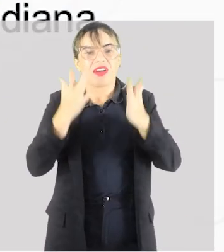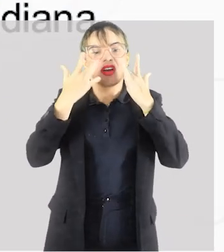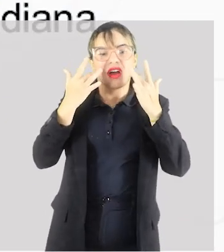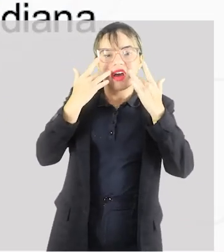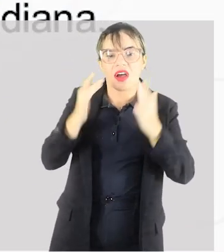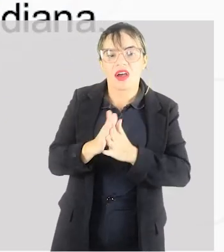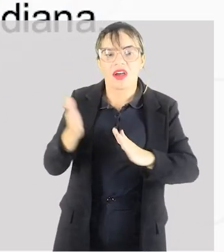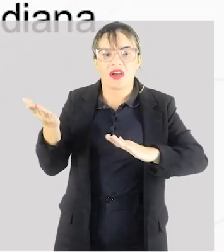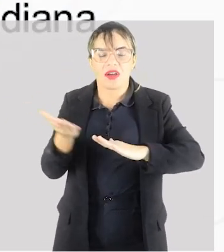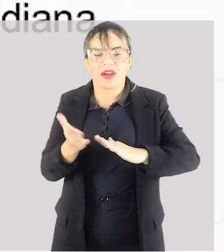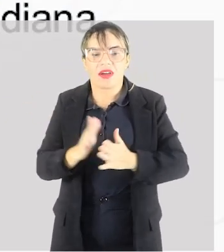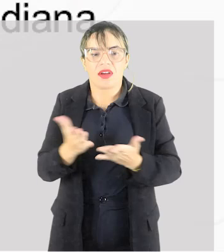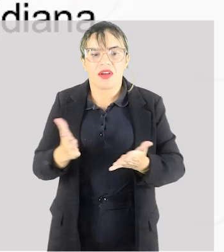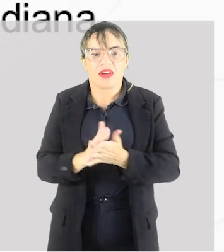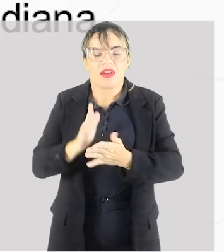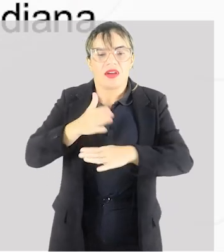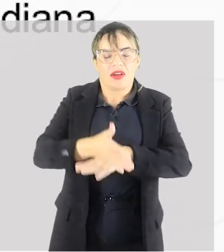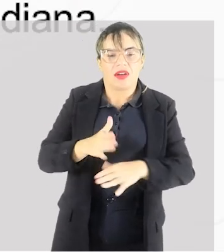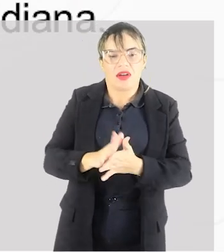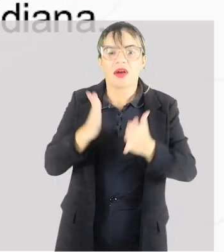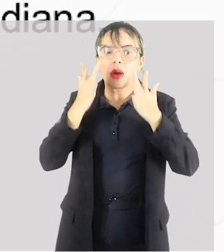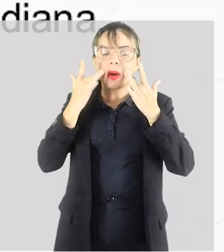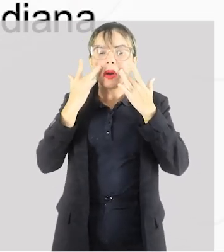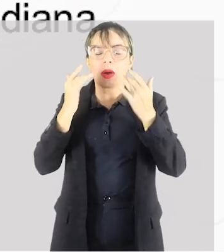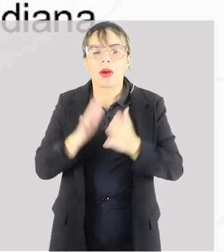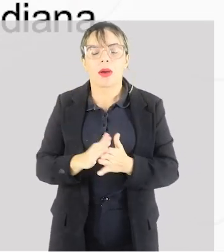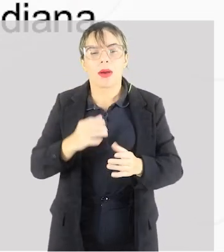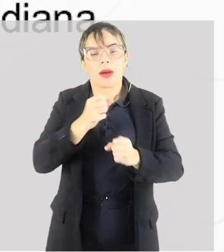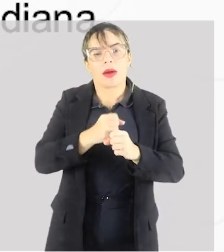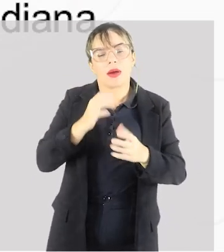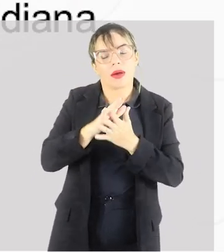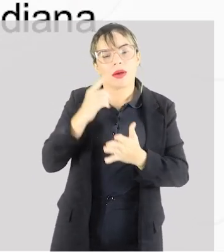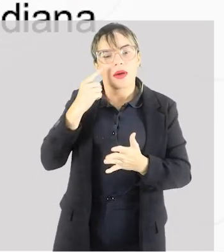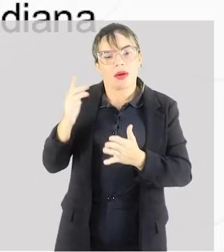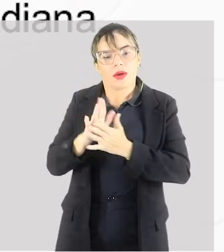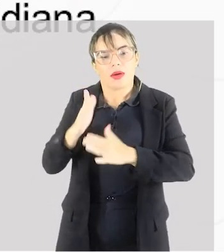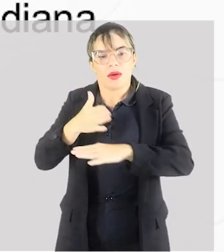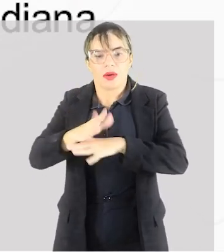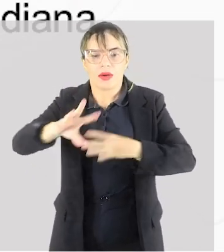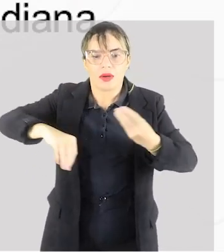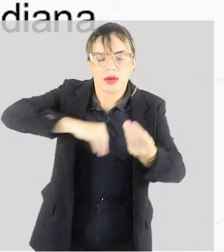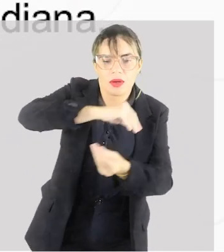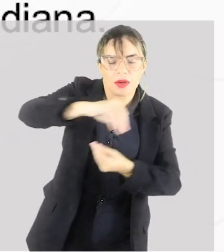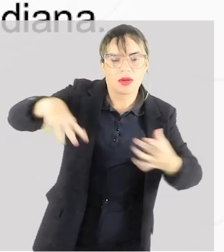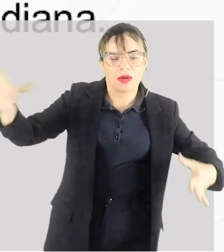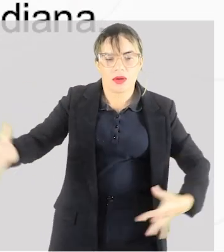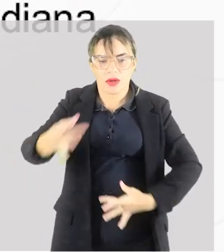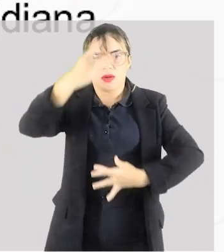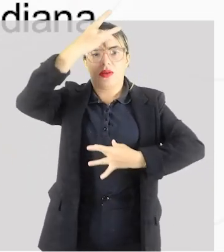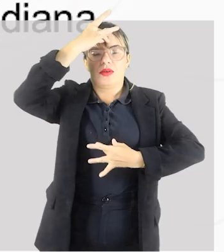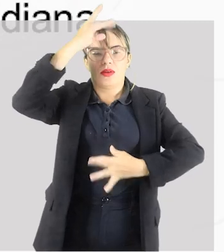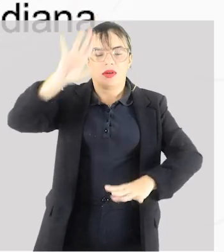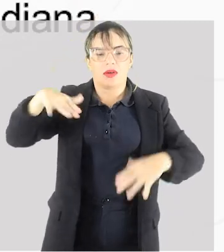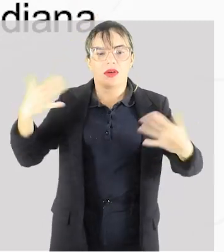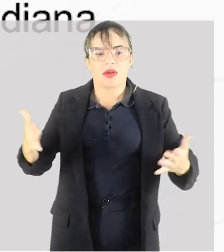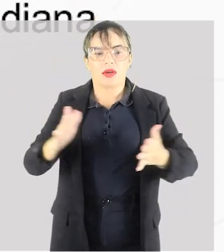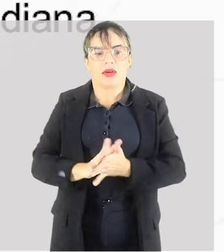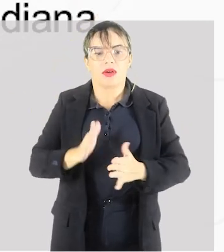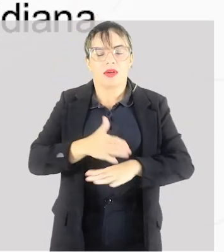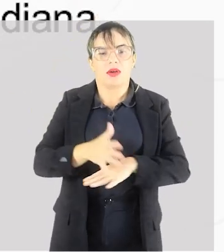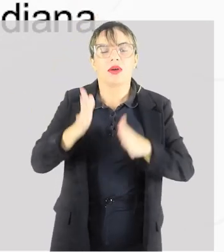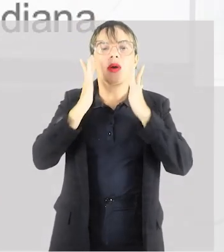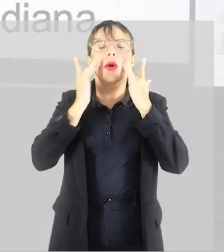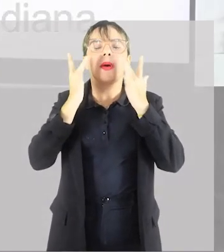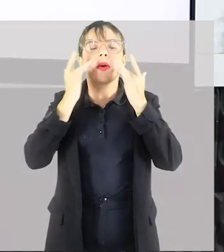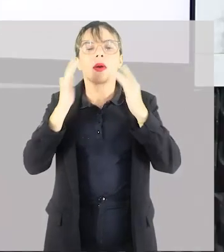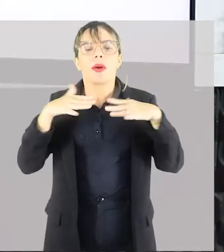Intervenção artística, ela tem muito a ver com a instalação, mas também pode ter uma mistura com a performance. Como assim, professor? Uma intervenção